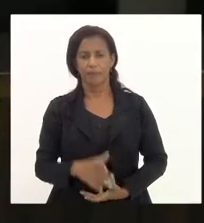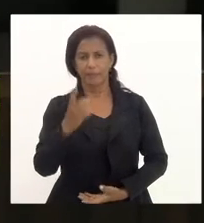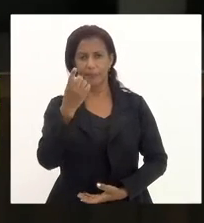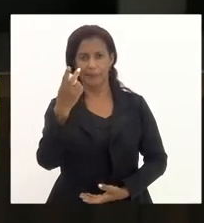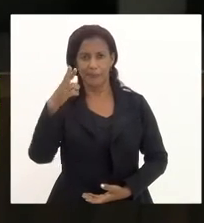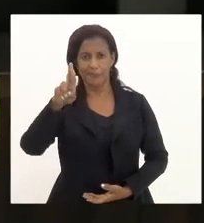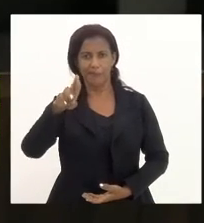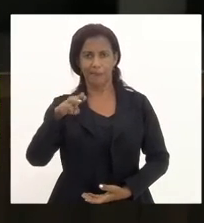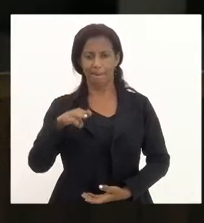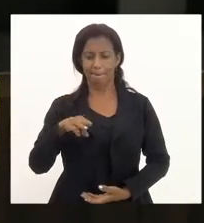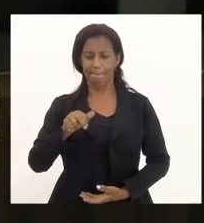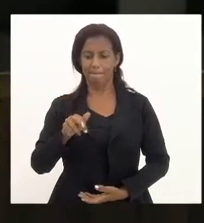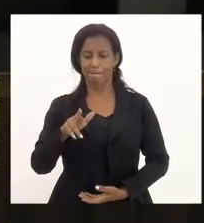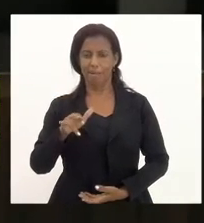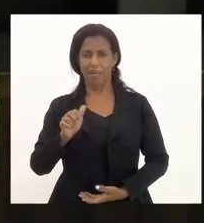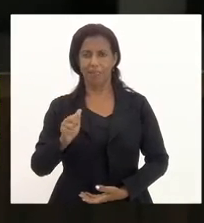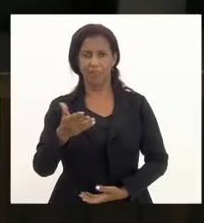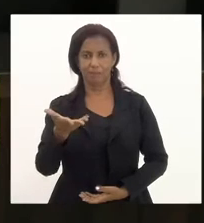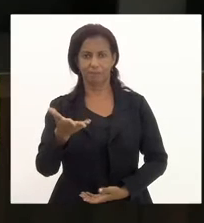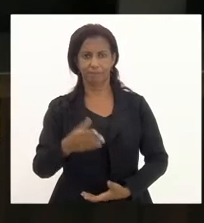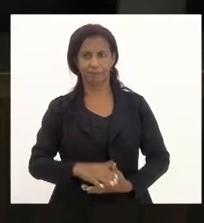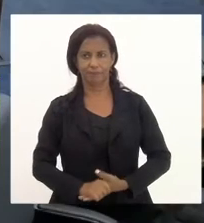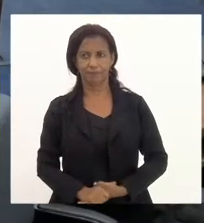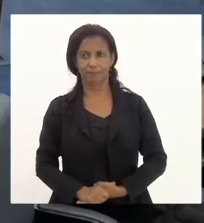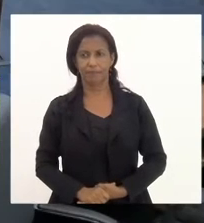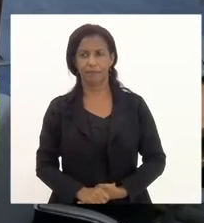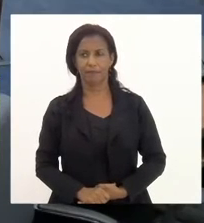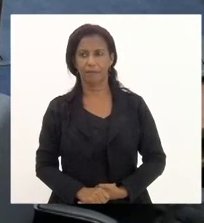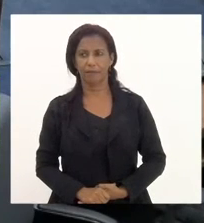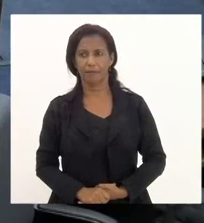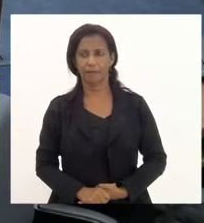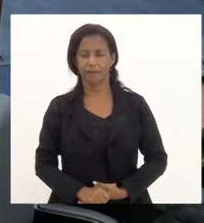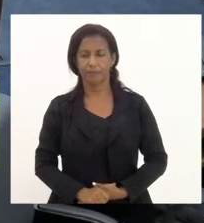Doutora Maria Carmem por favor ó